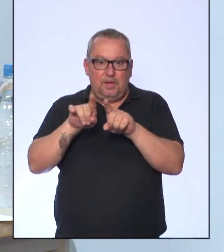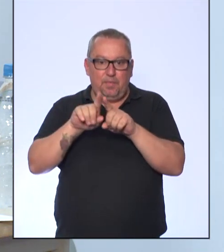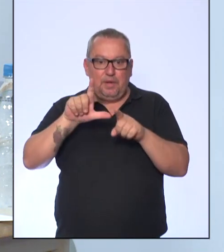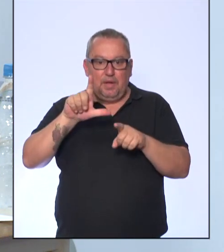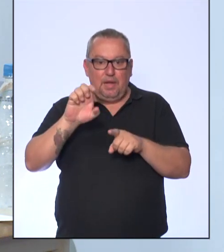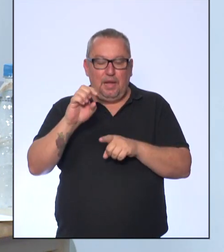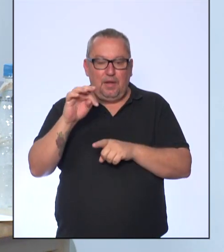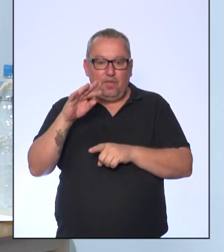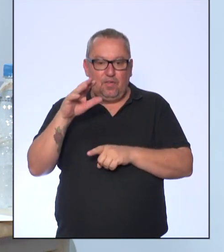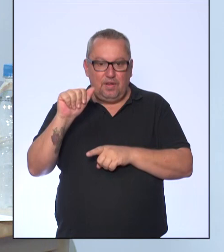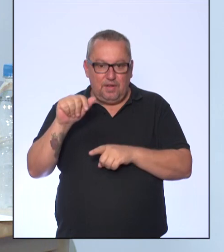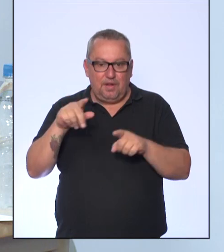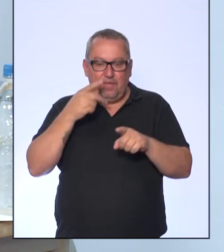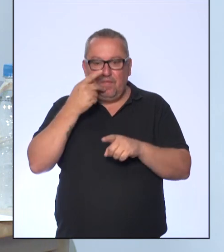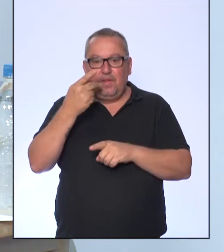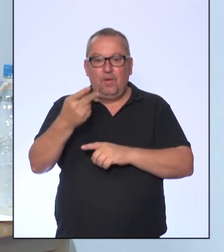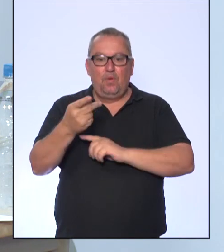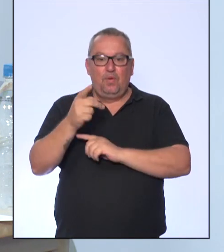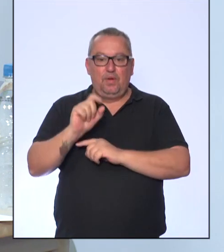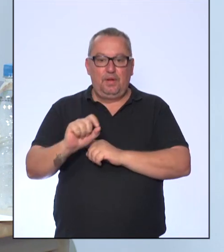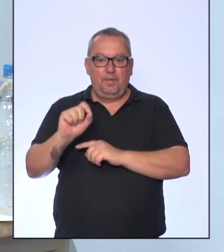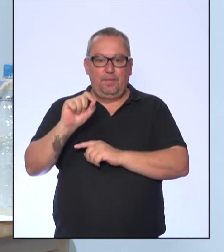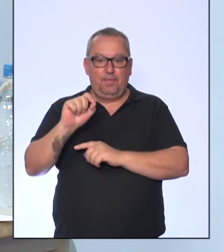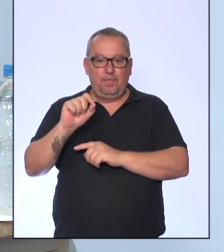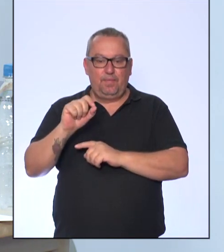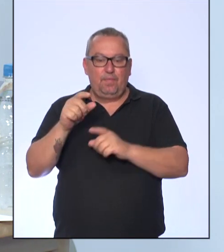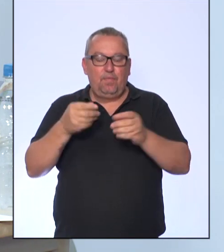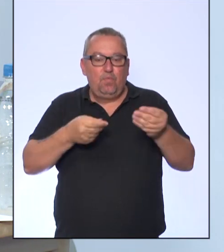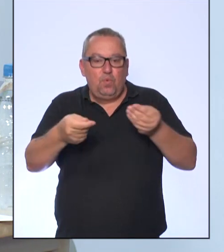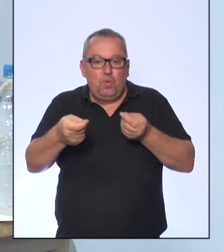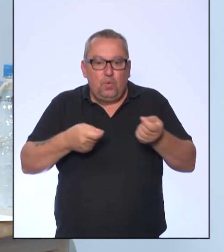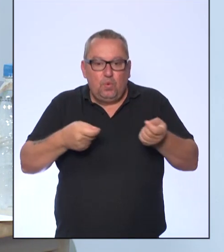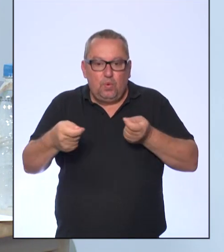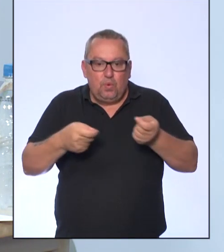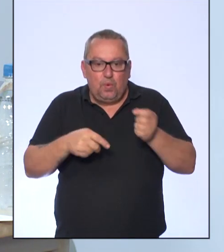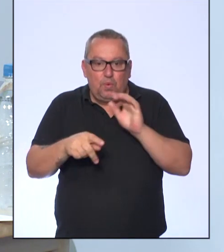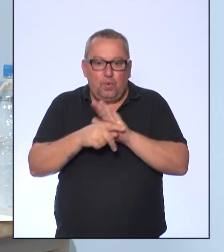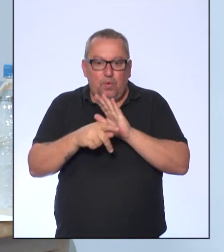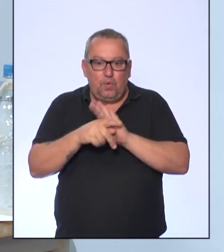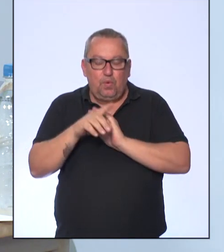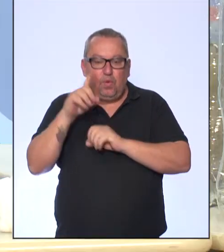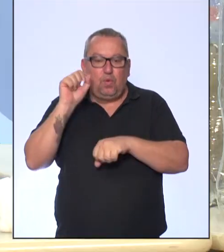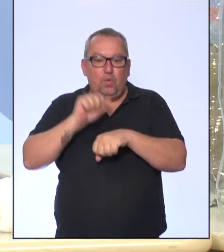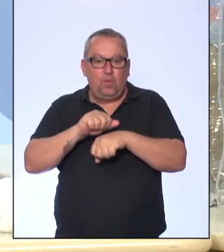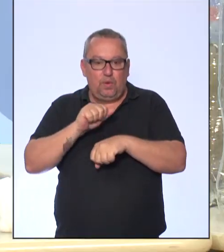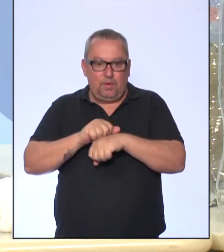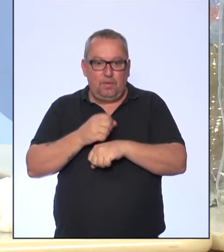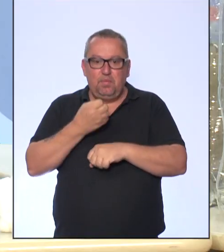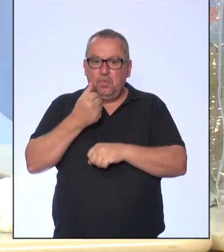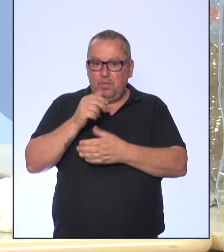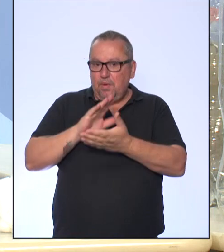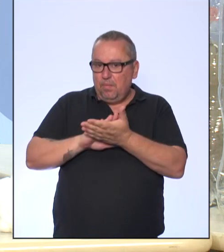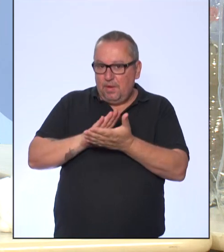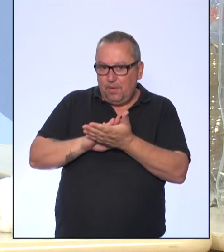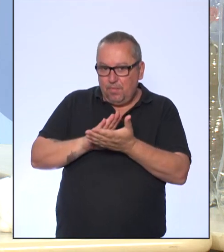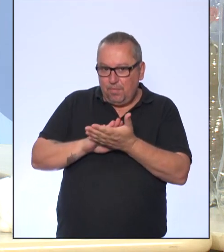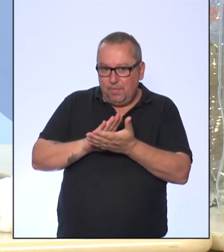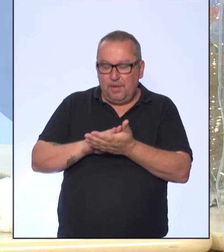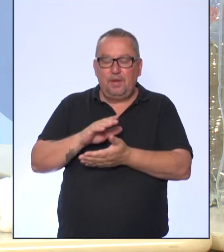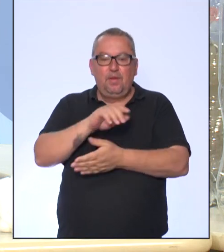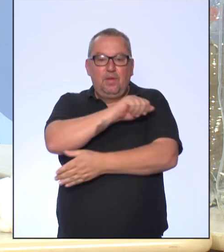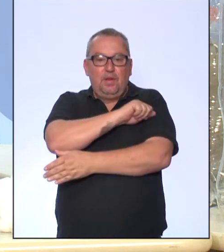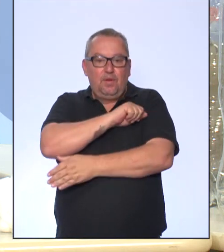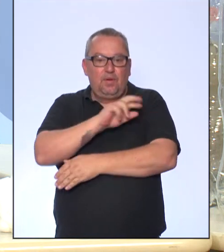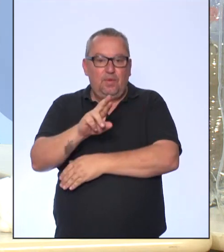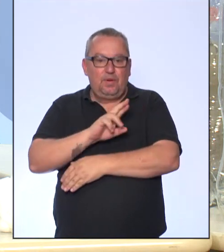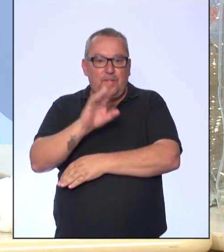Letícia também interagiu com a gente, sendo peneirada da parte dura. Muito bem, parabéns, então, os alunos responderam